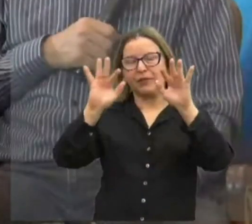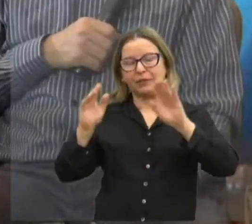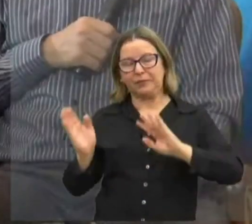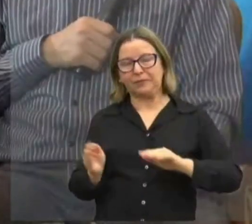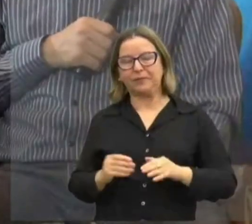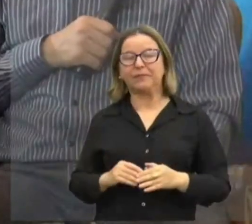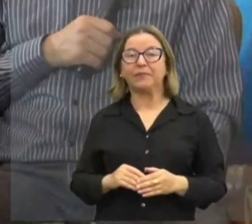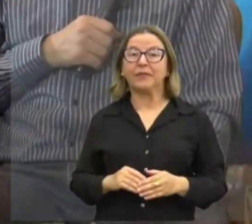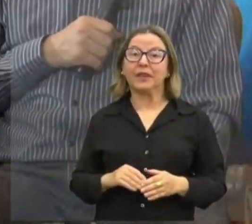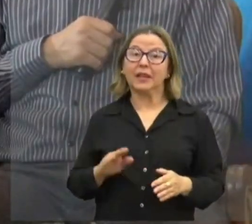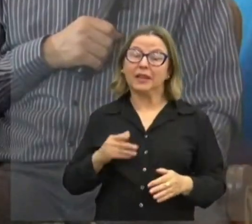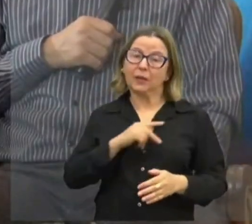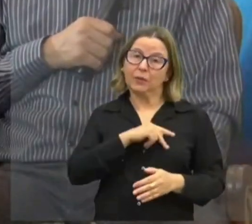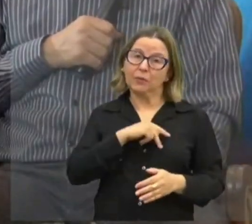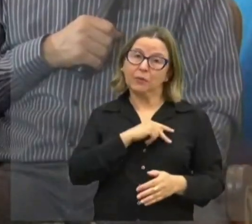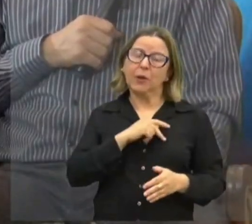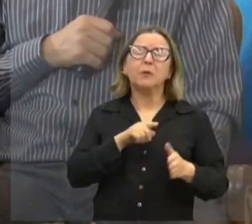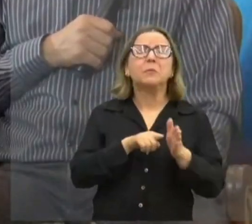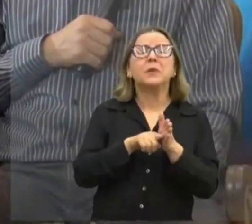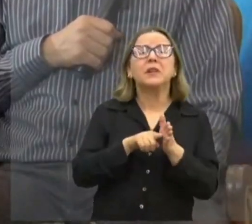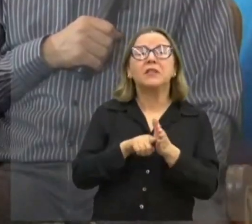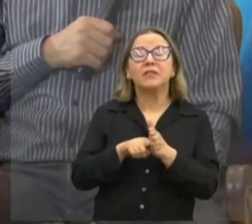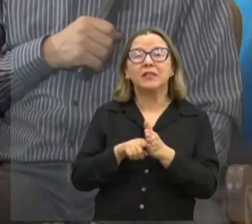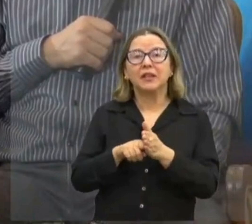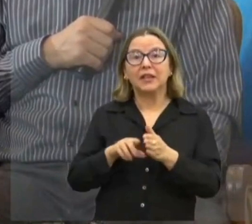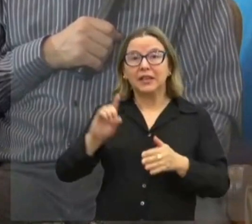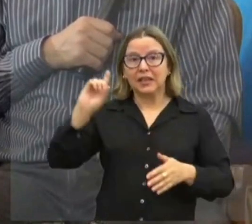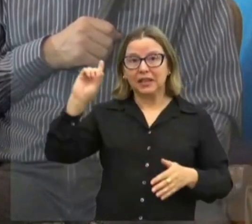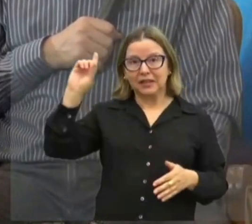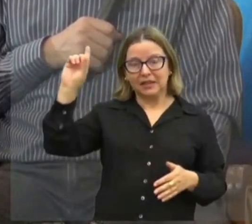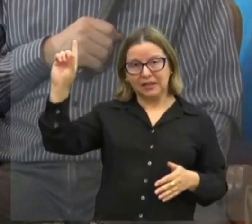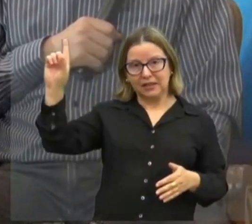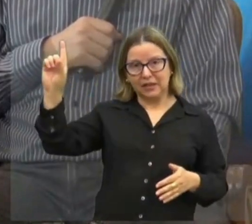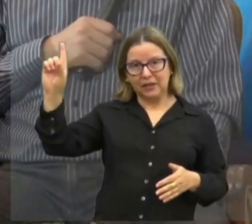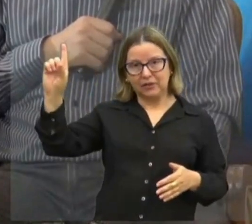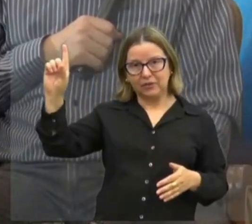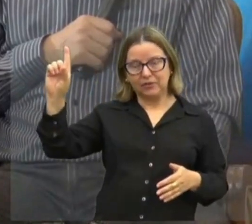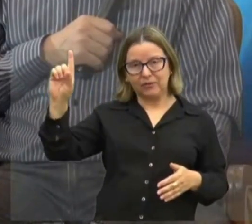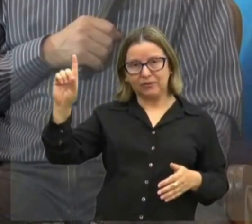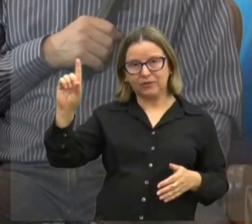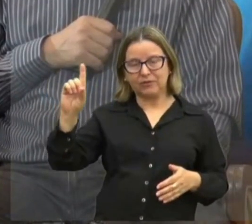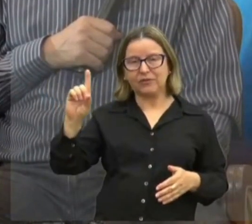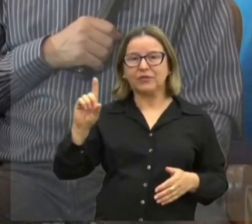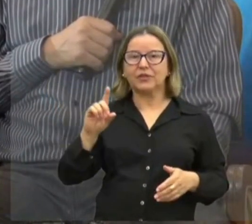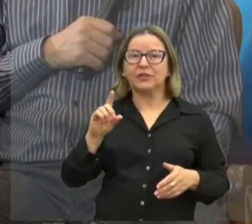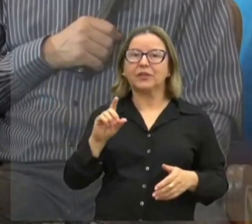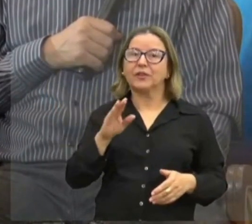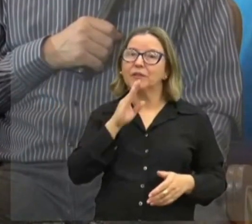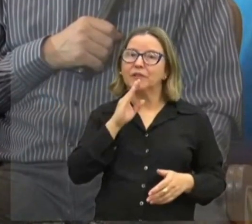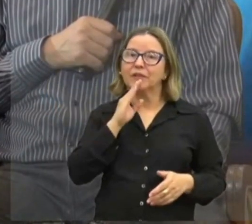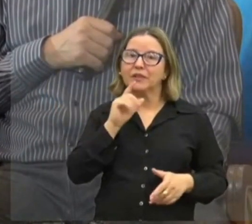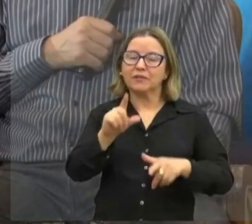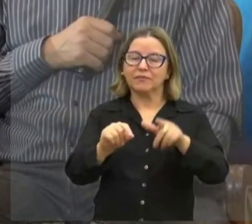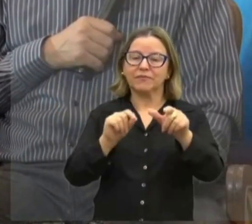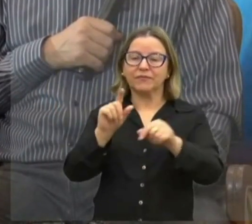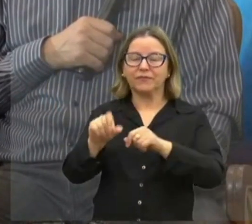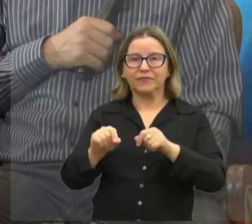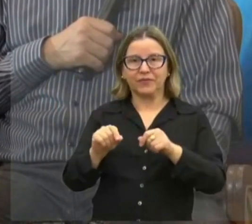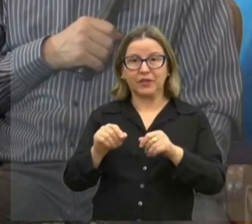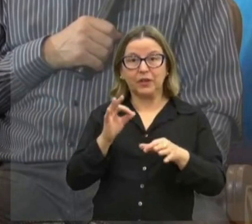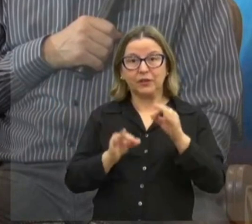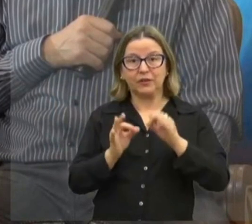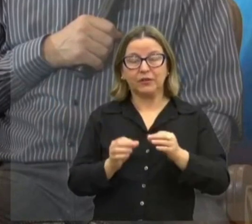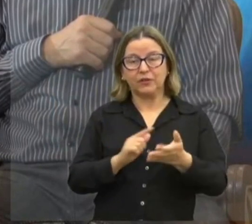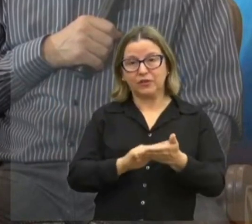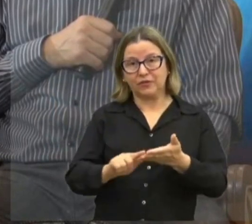dessas coisas, ou seja, que Deus conheceu, Deus predestinou, chamou, justificou e